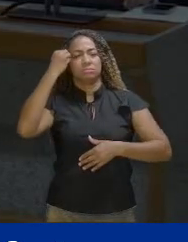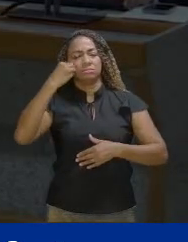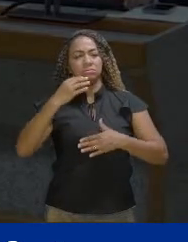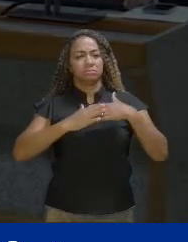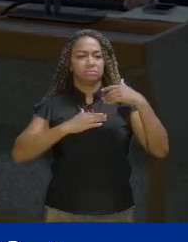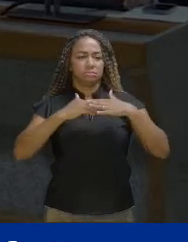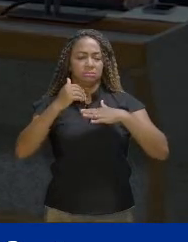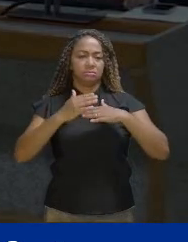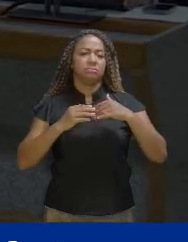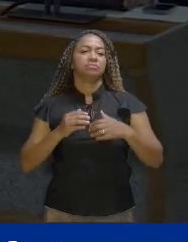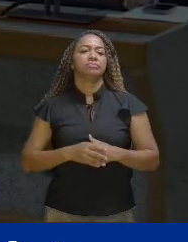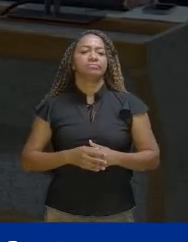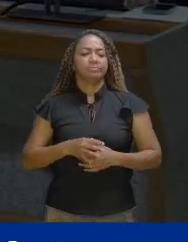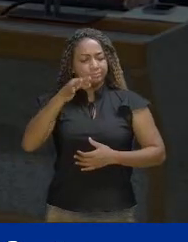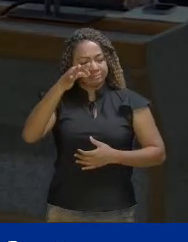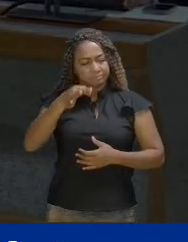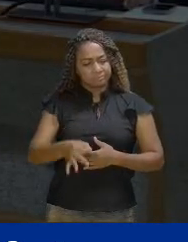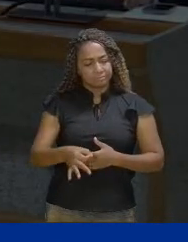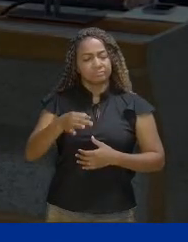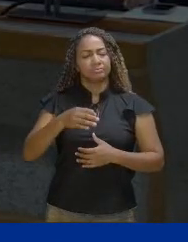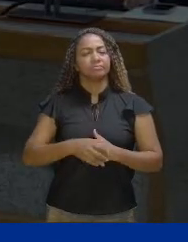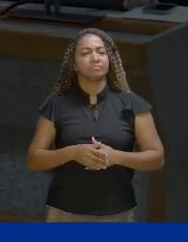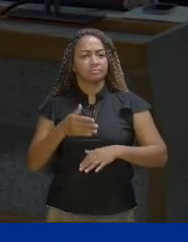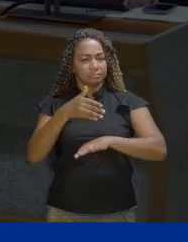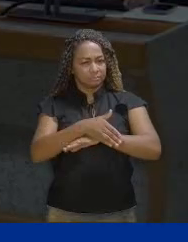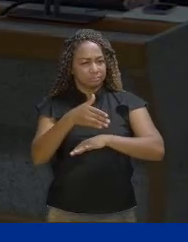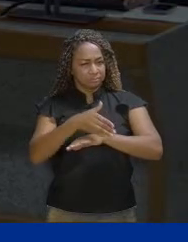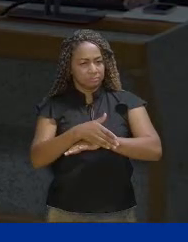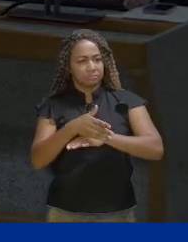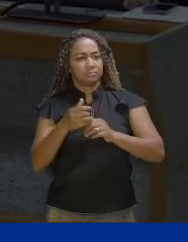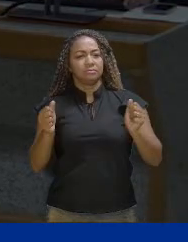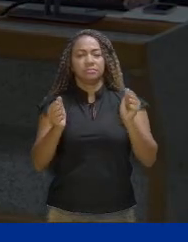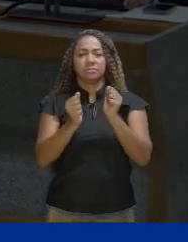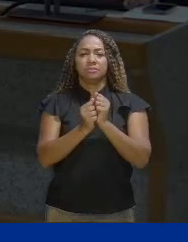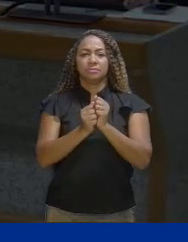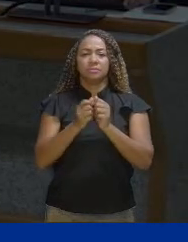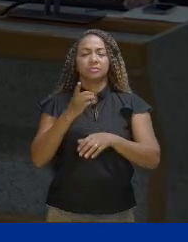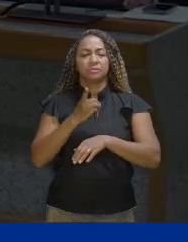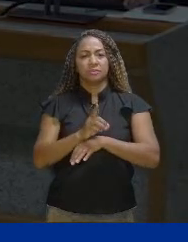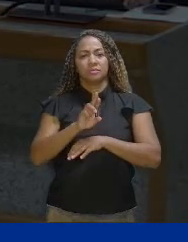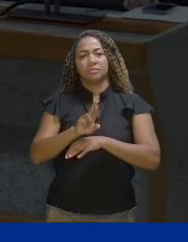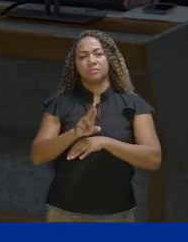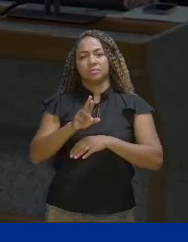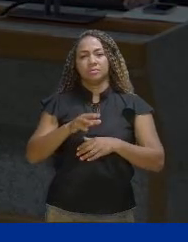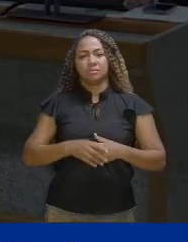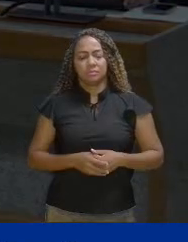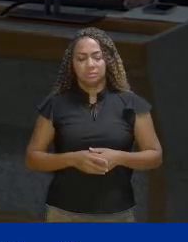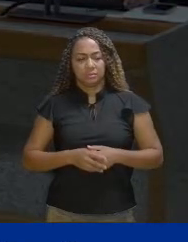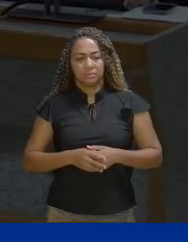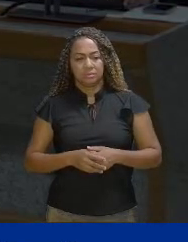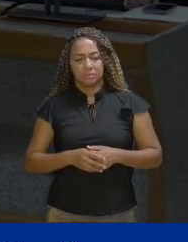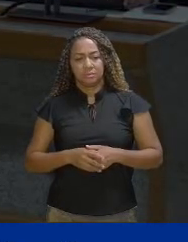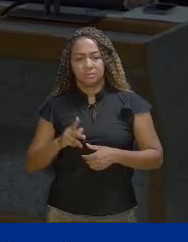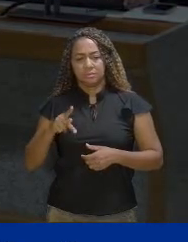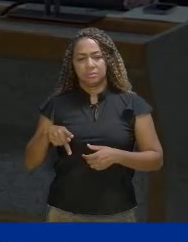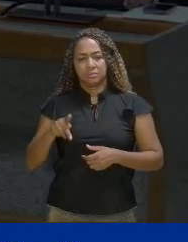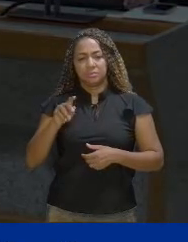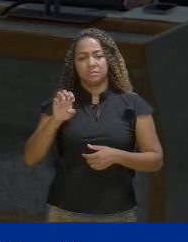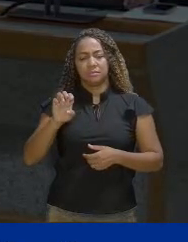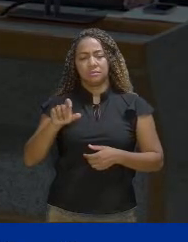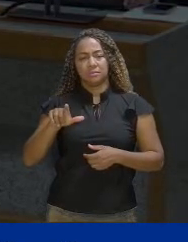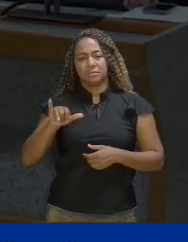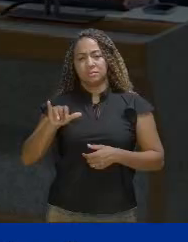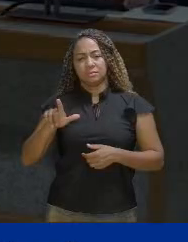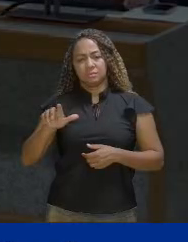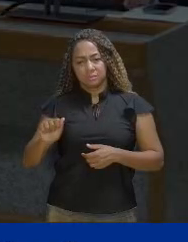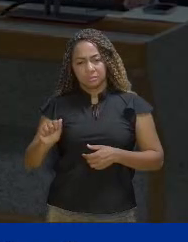profissional. Temos a certeza de que a presença de Vossa Excelência, doutora Keila Utzig,